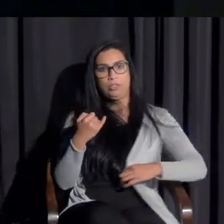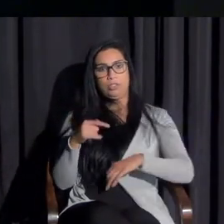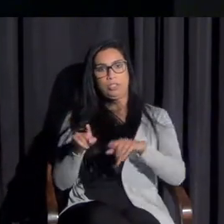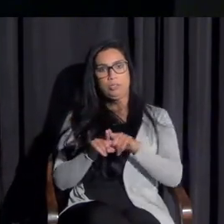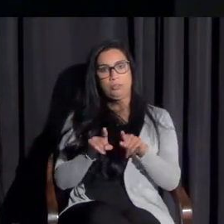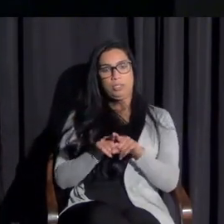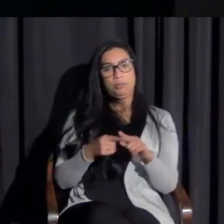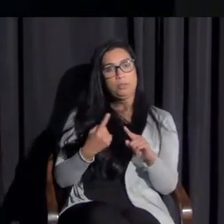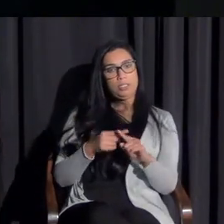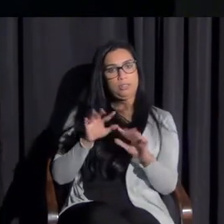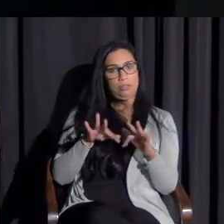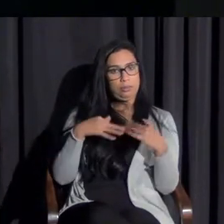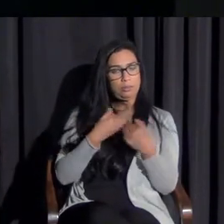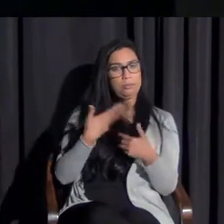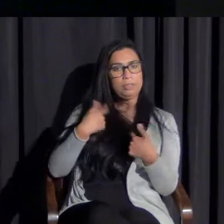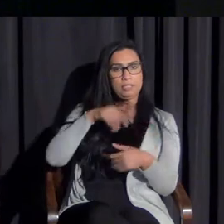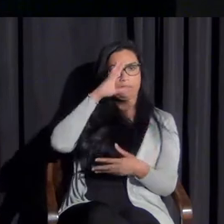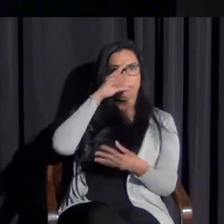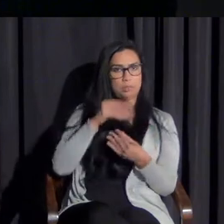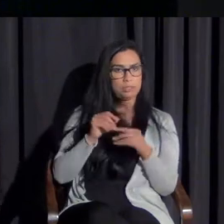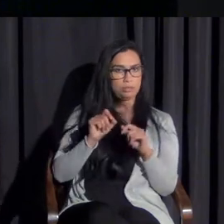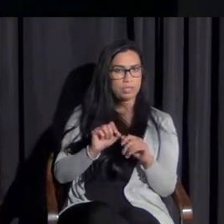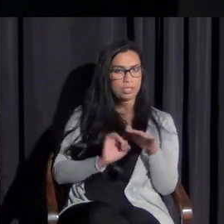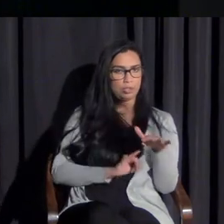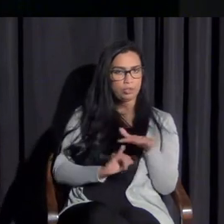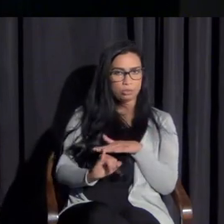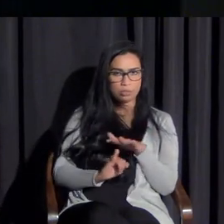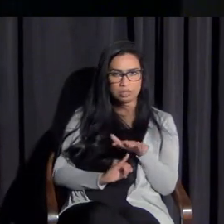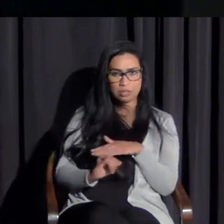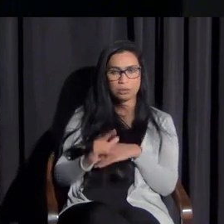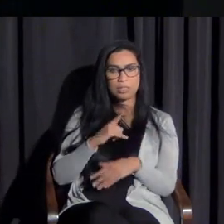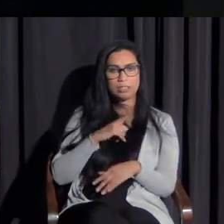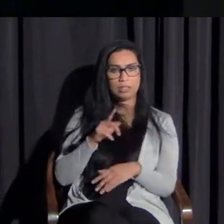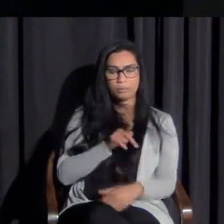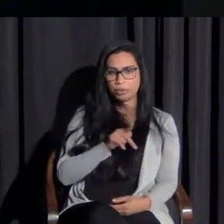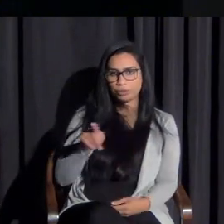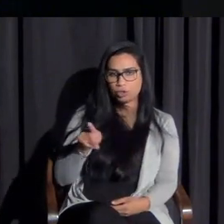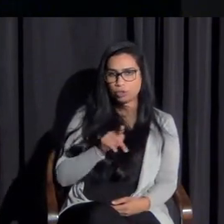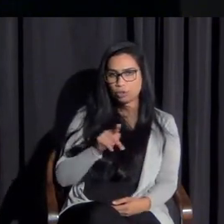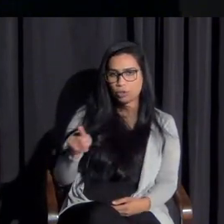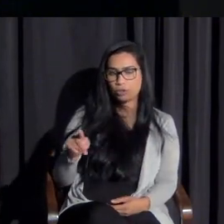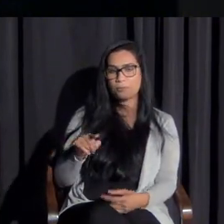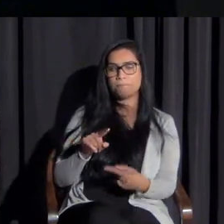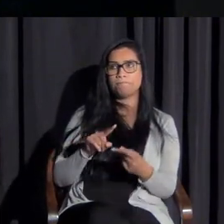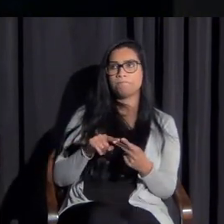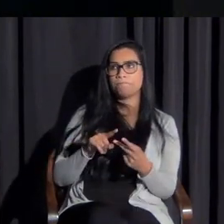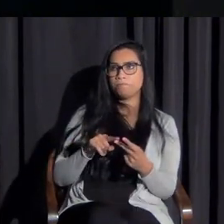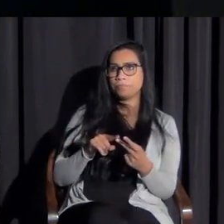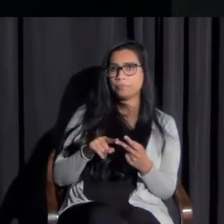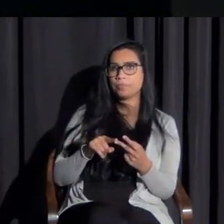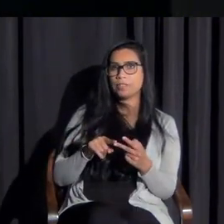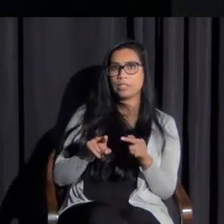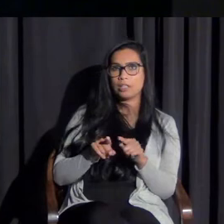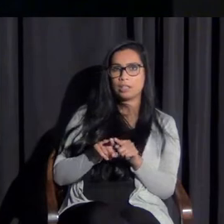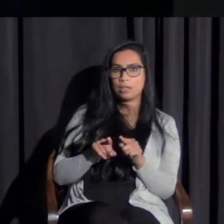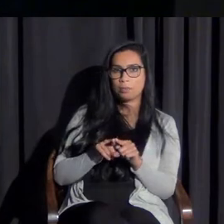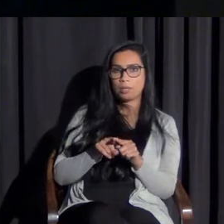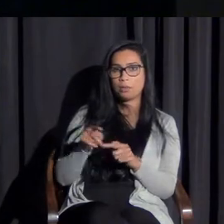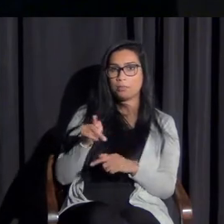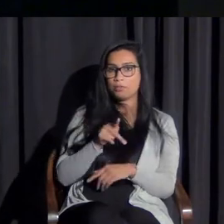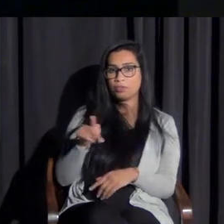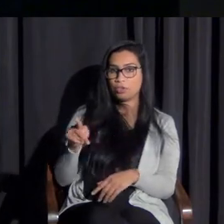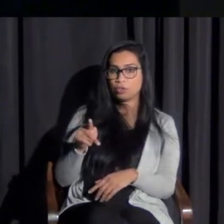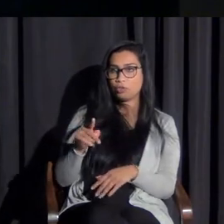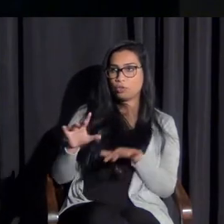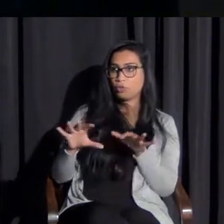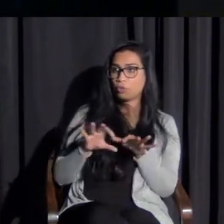precisam compreender que, no caso de uma instituição como essa, que nós temos professores que são vinculados ao município e professores que têm vínculo